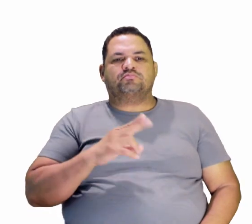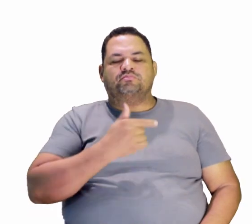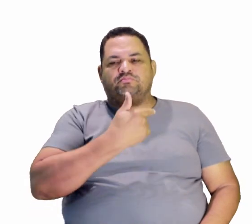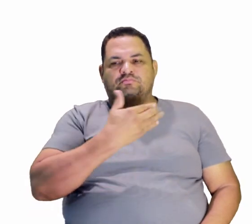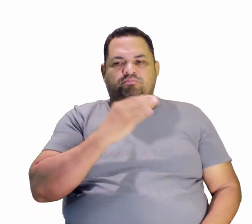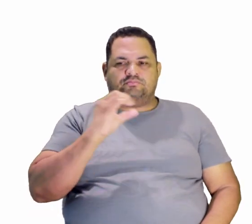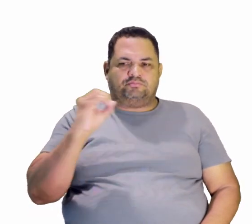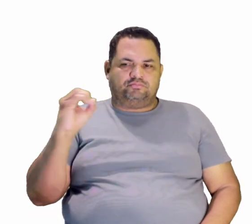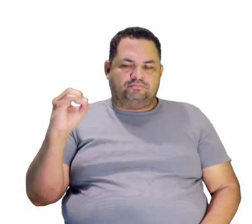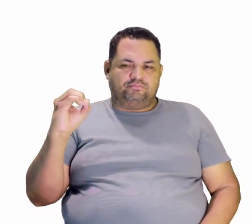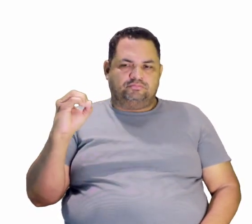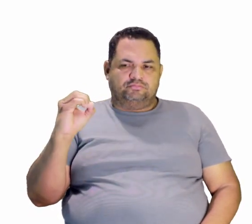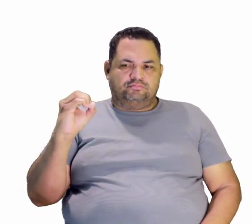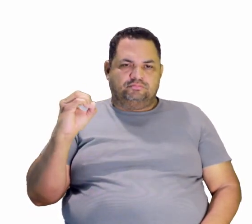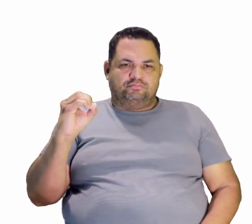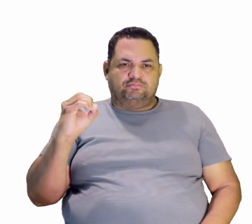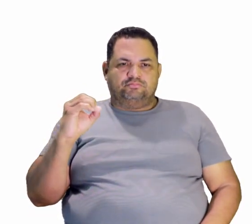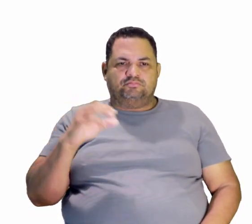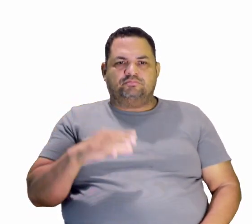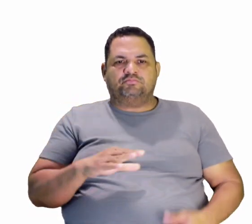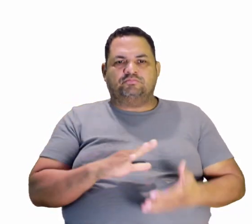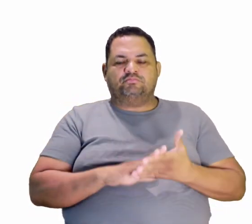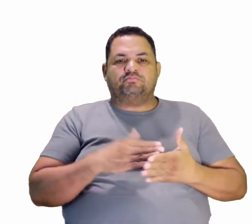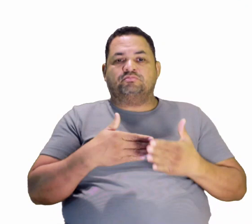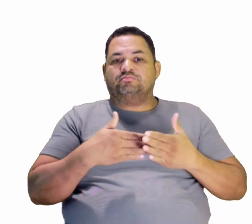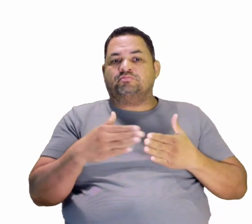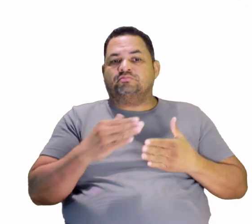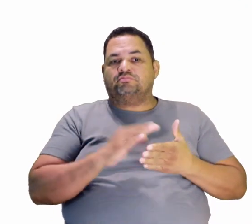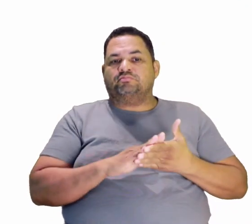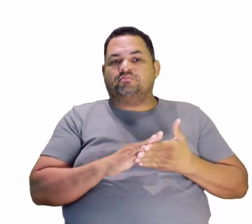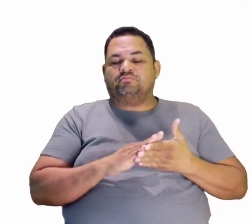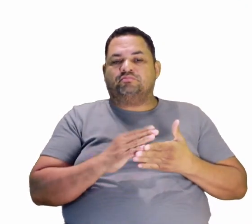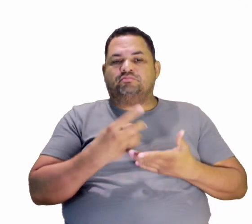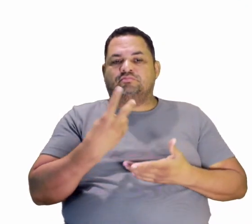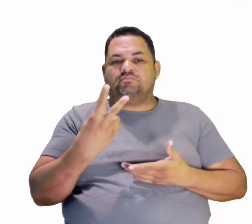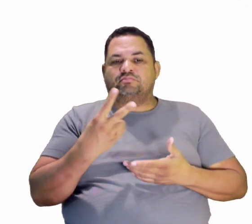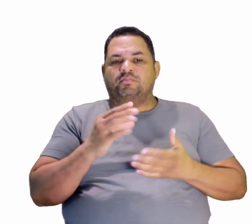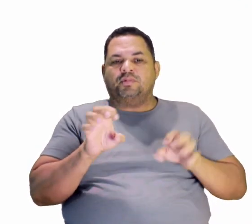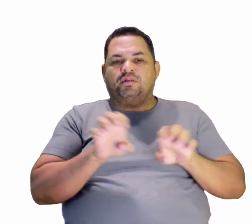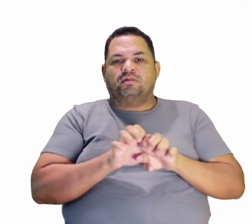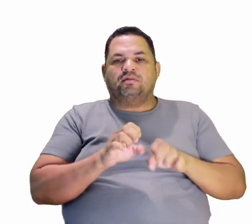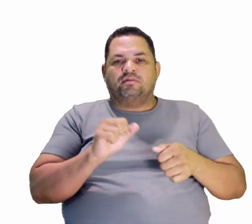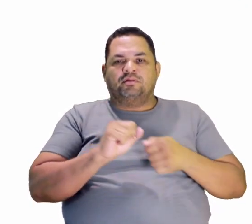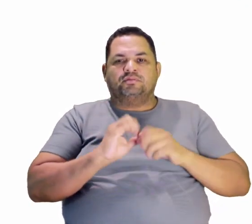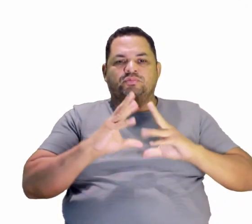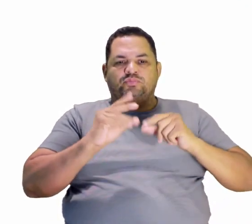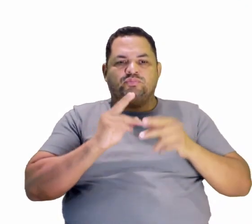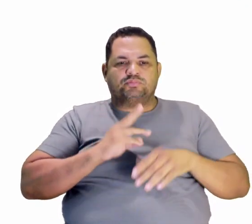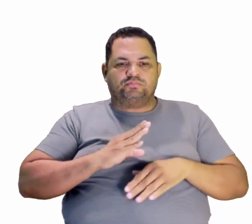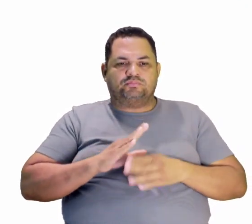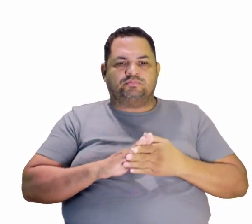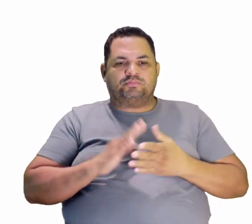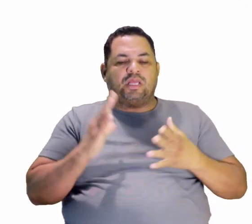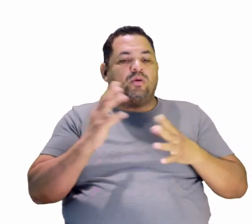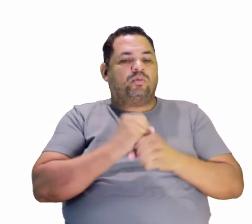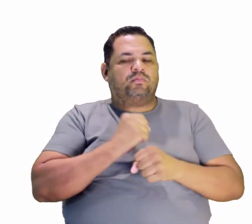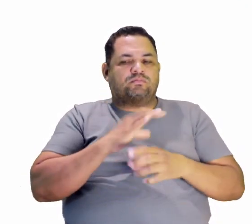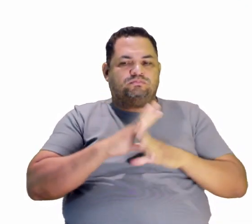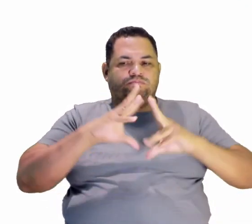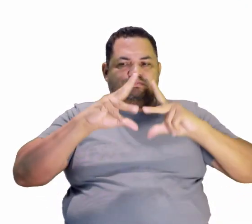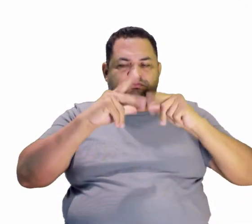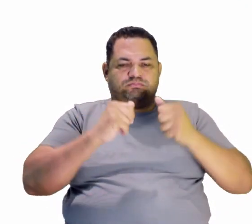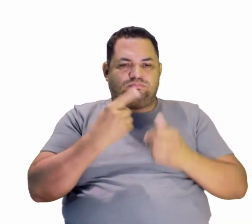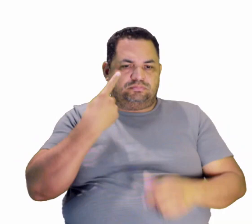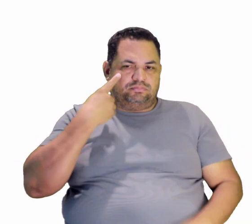200. Tirando o V0t, sobra só o t. Uma equação, uma incógnita, faz direto. Resolve,